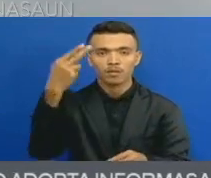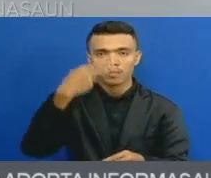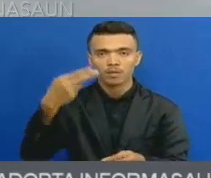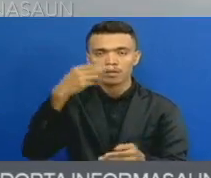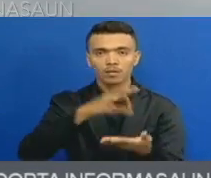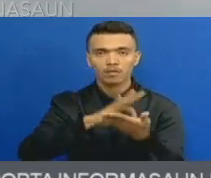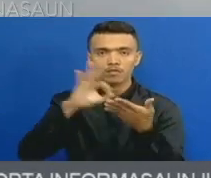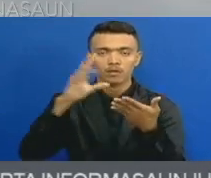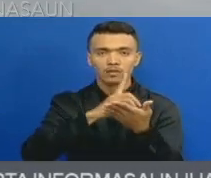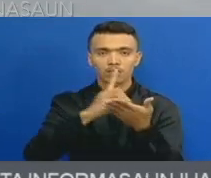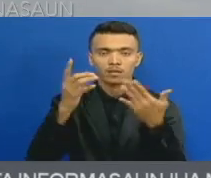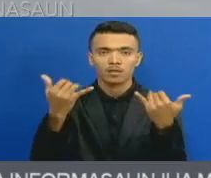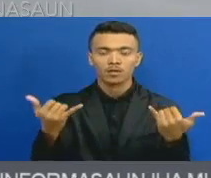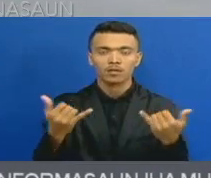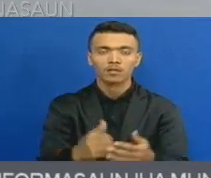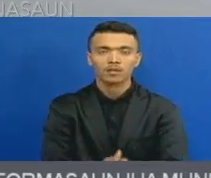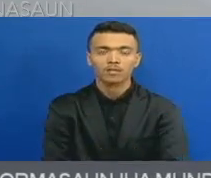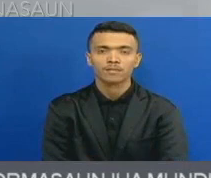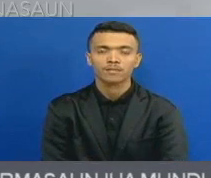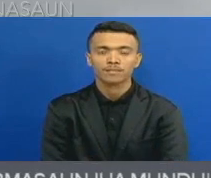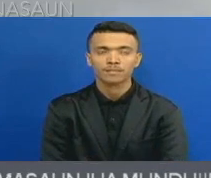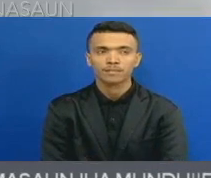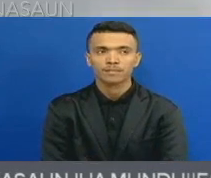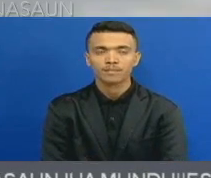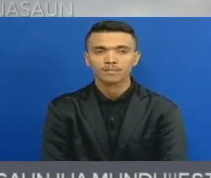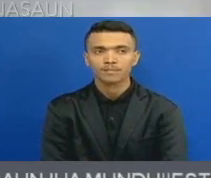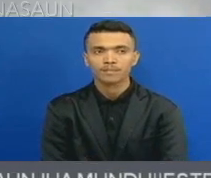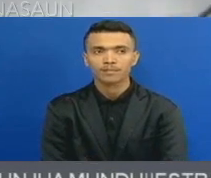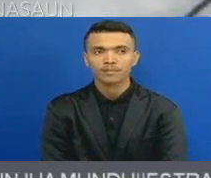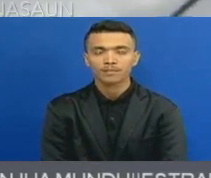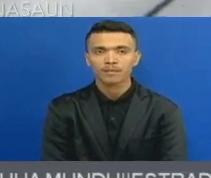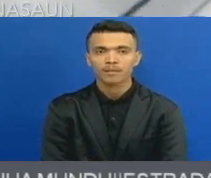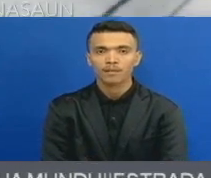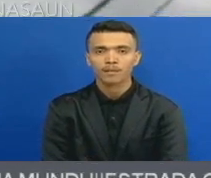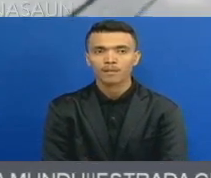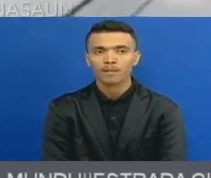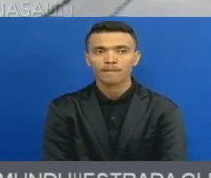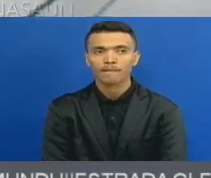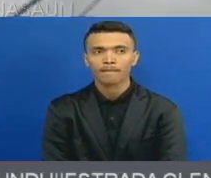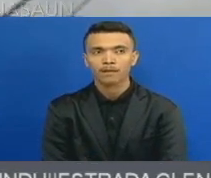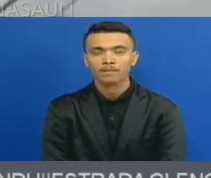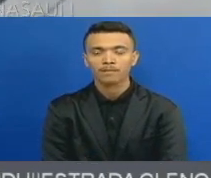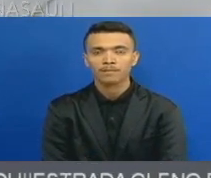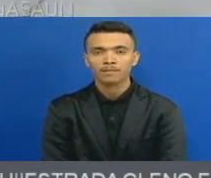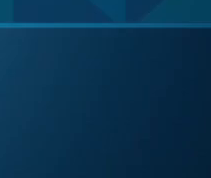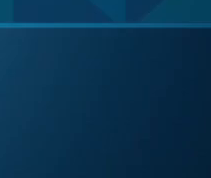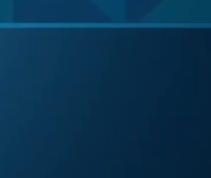quinta-feira, semana né. Rússi, município Lauten, Júlio Seixas, Almeida dos Santos,